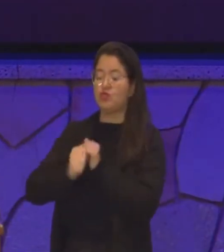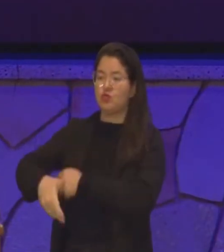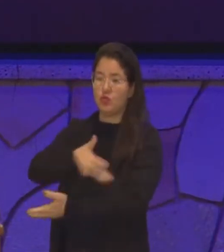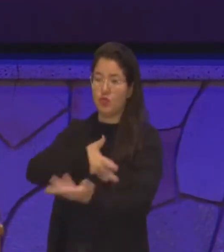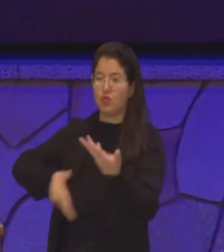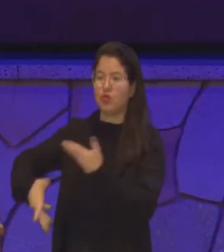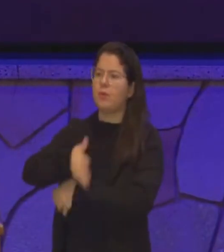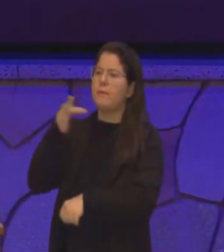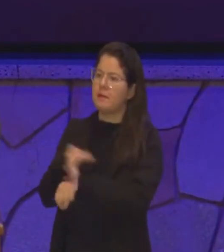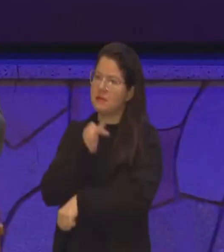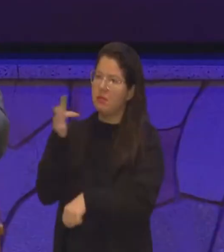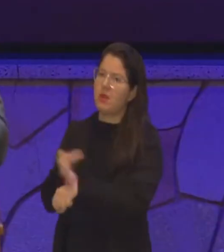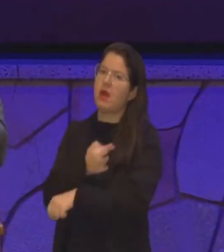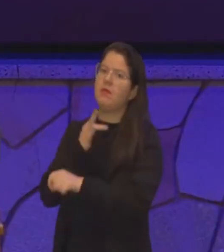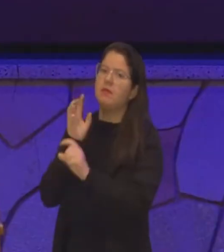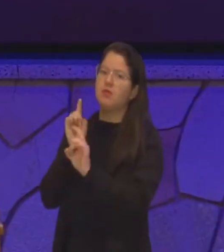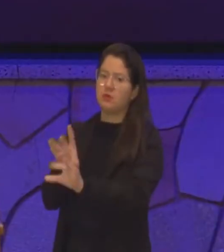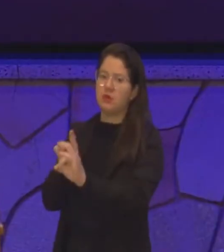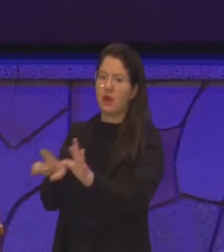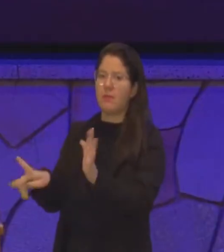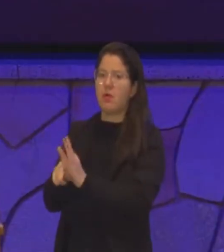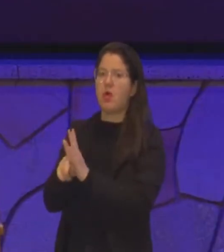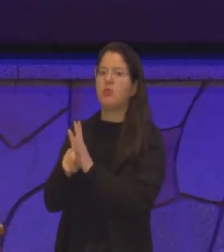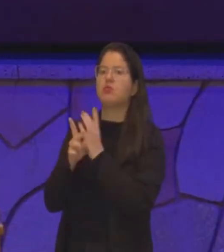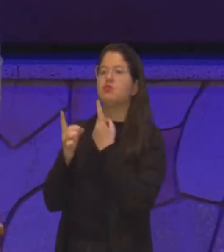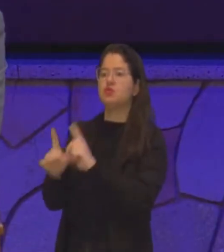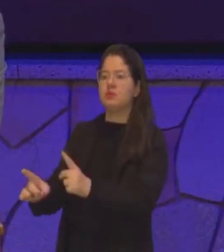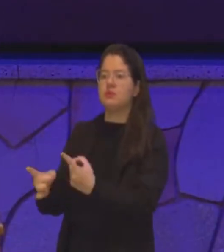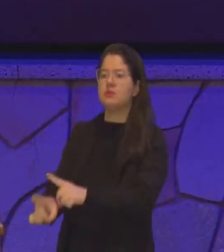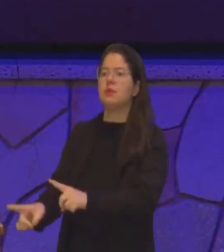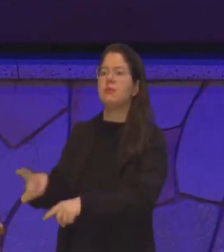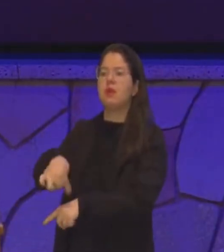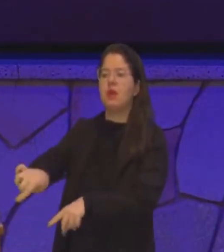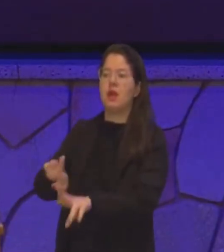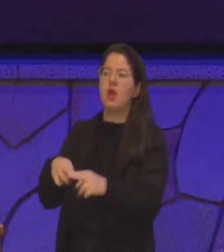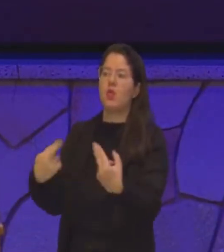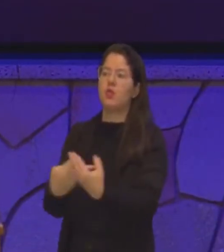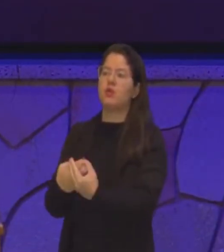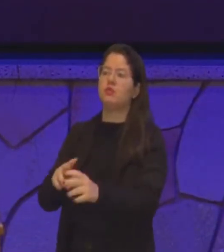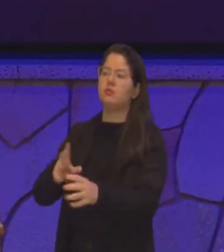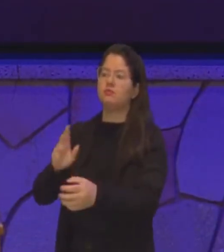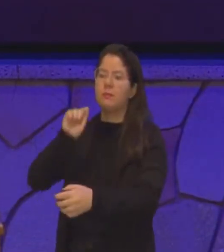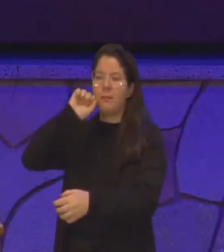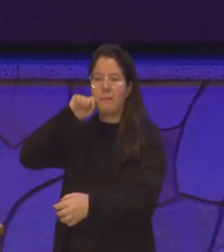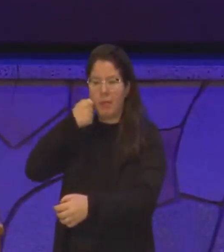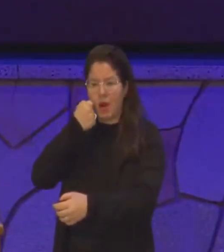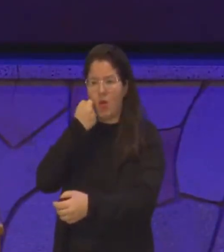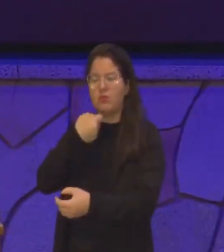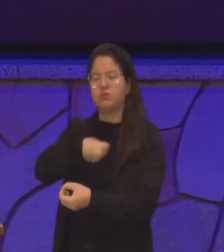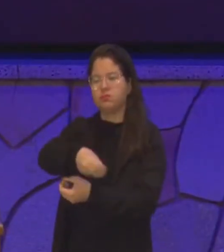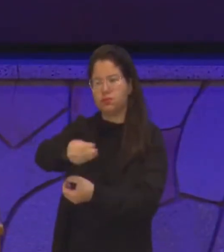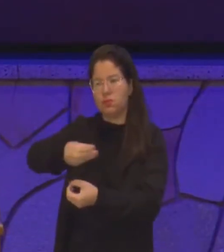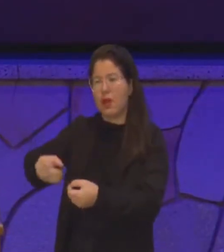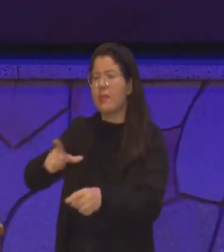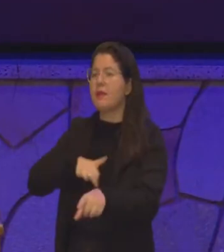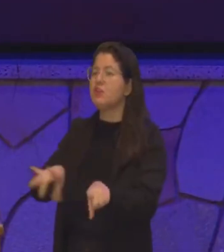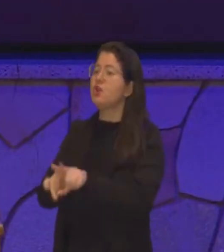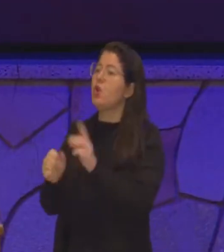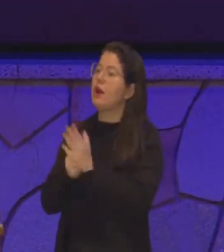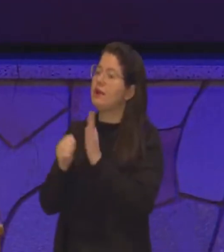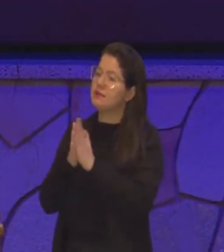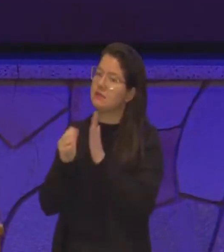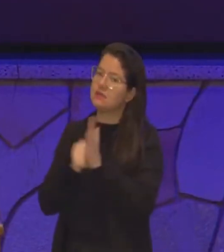doutrina dos apóstolos, eles estavam reunidos em comunhão, no partir o pão, eles realizavam orações